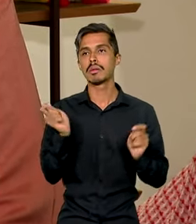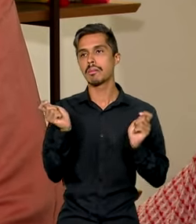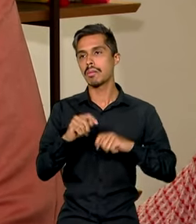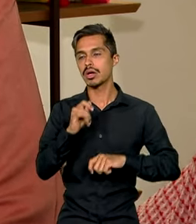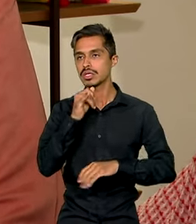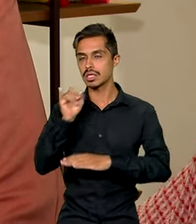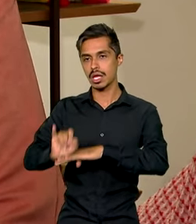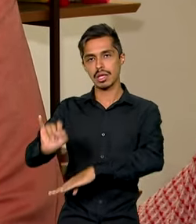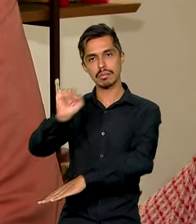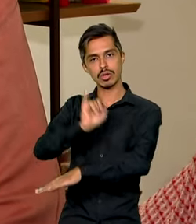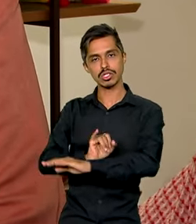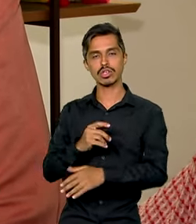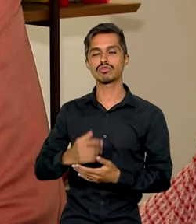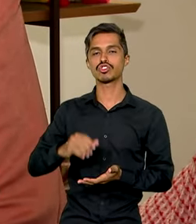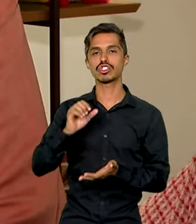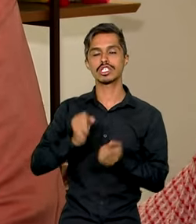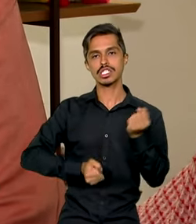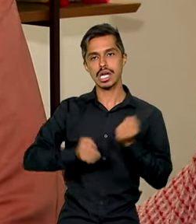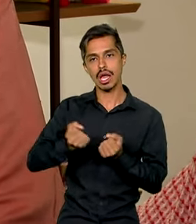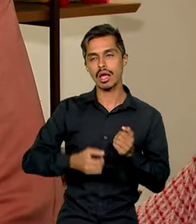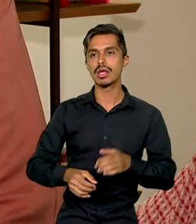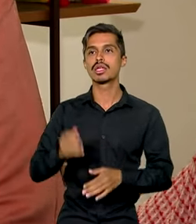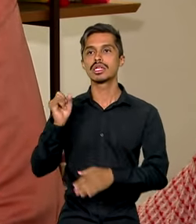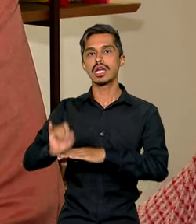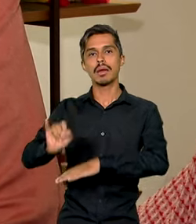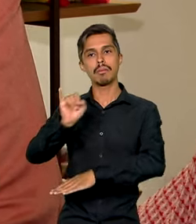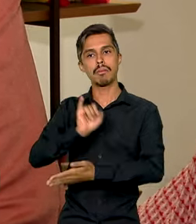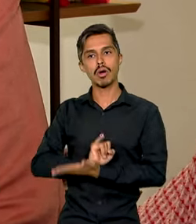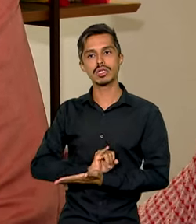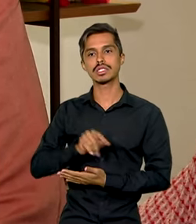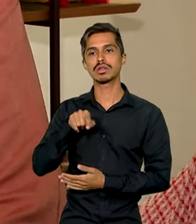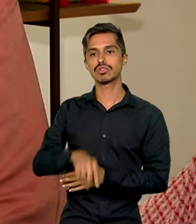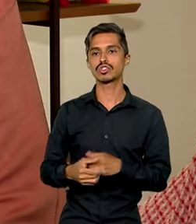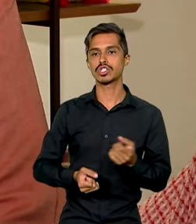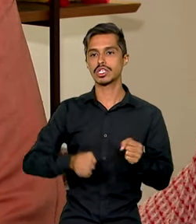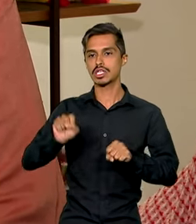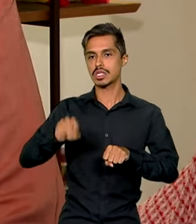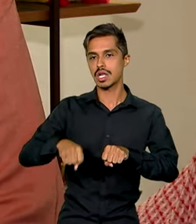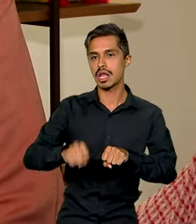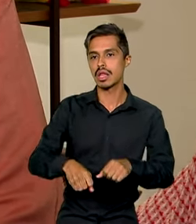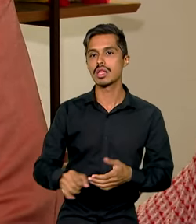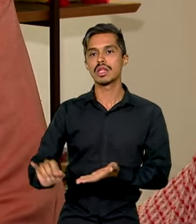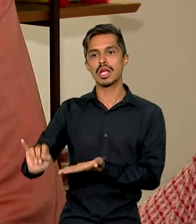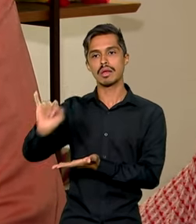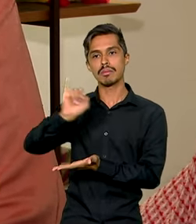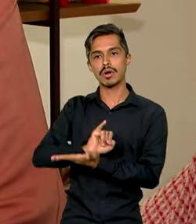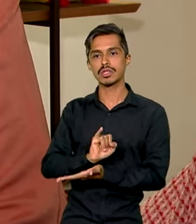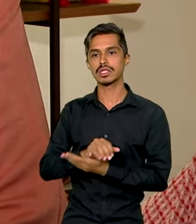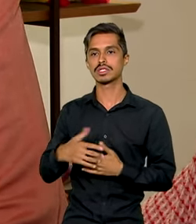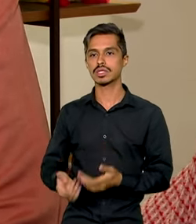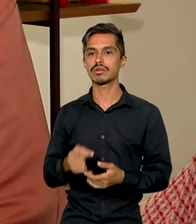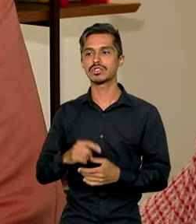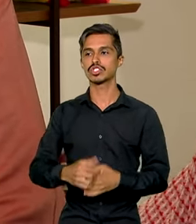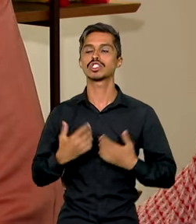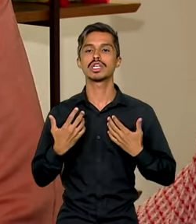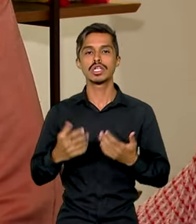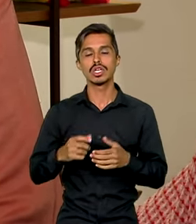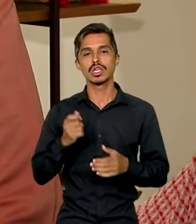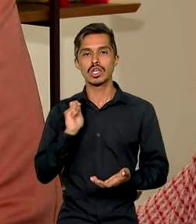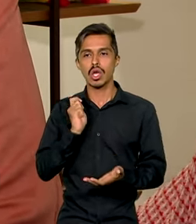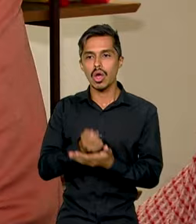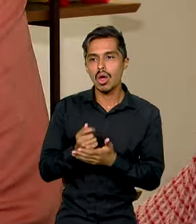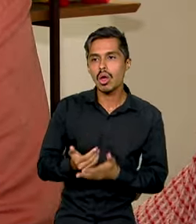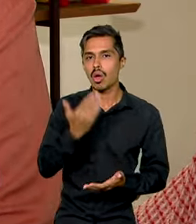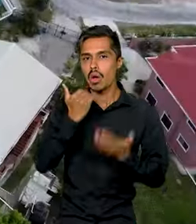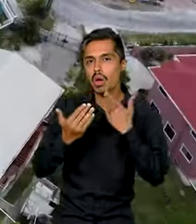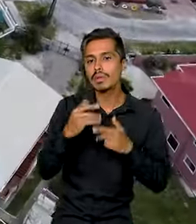de automóveis, pode ser importação de motocicletas no número maior, pode ser a importação de bens de consumo, bens